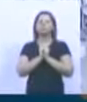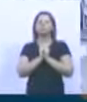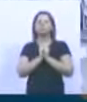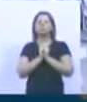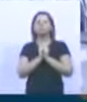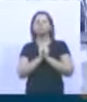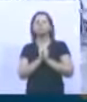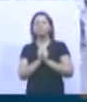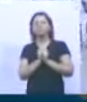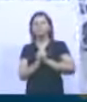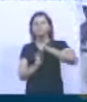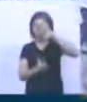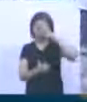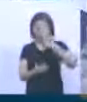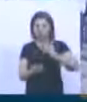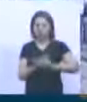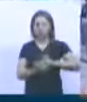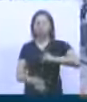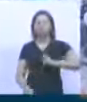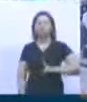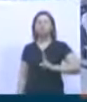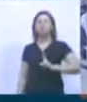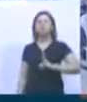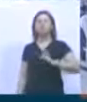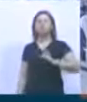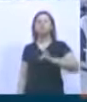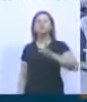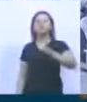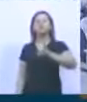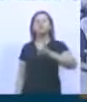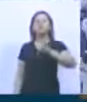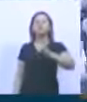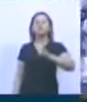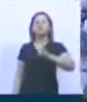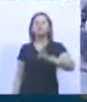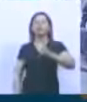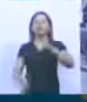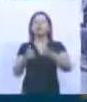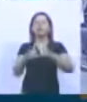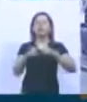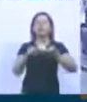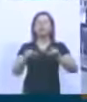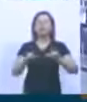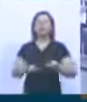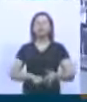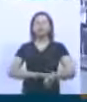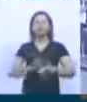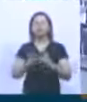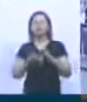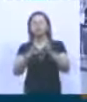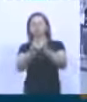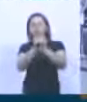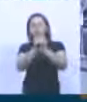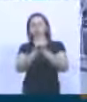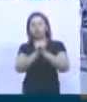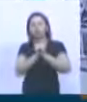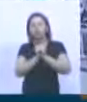estás. E confio que para sempre, e confio que para sempre estarás. Pega o seu braço, balança